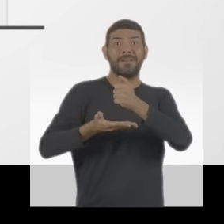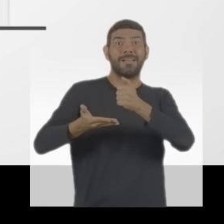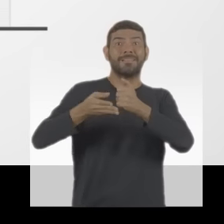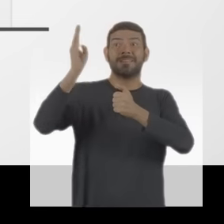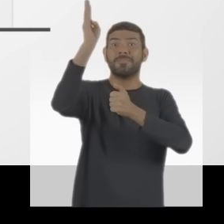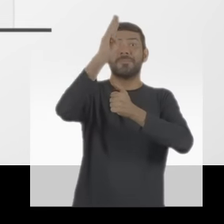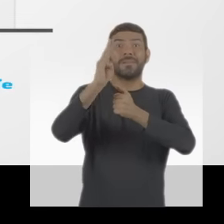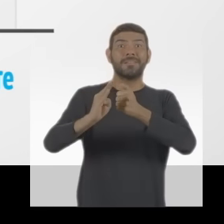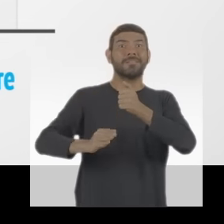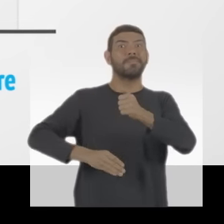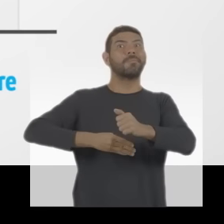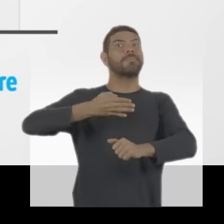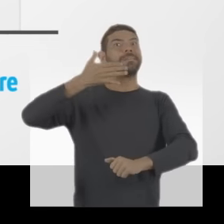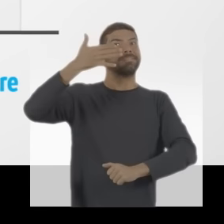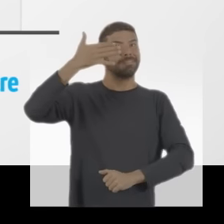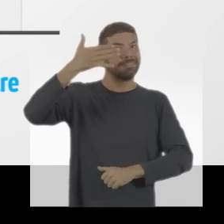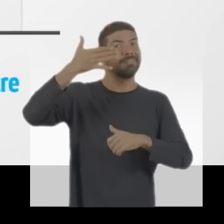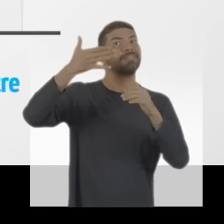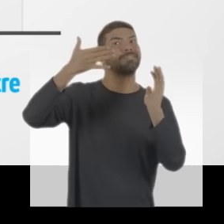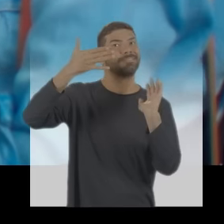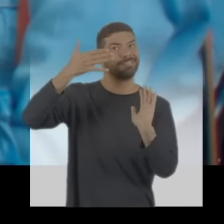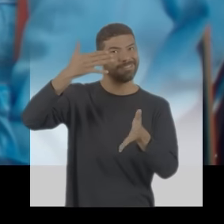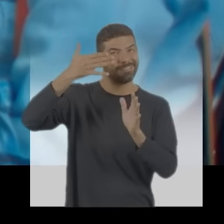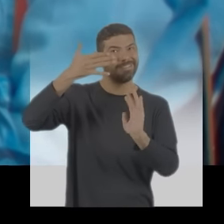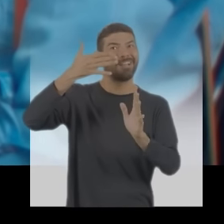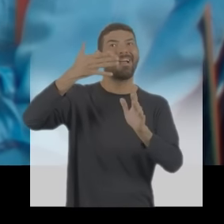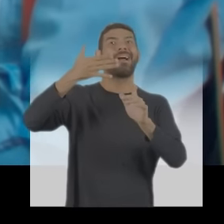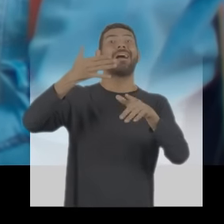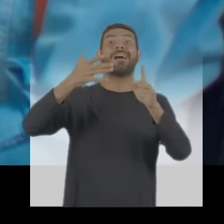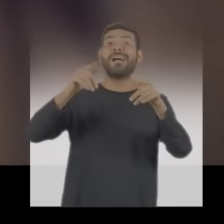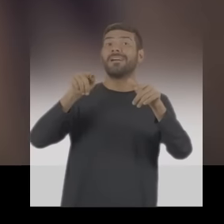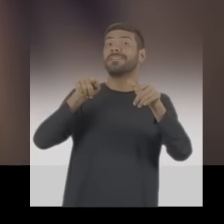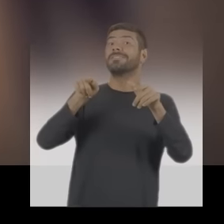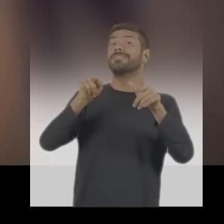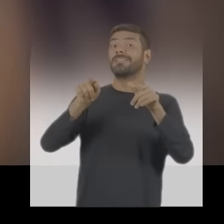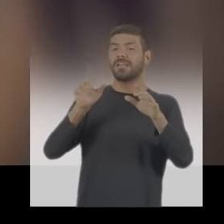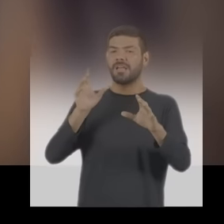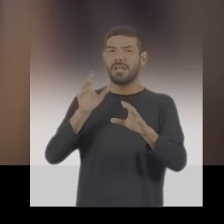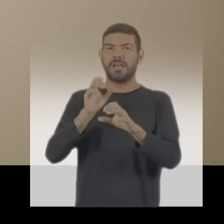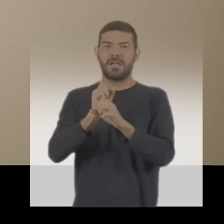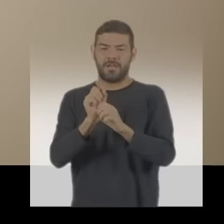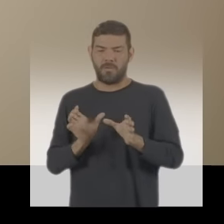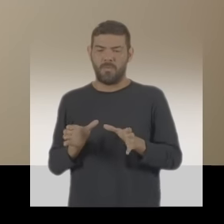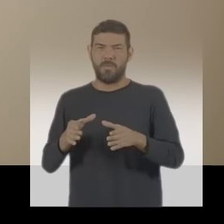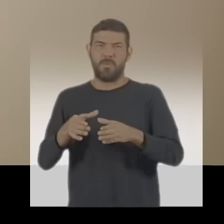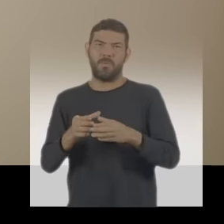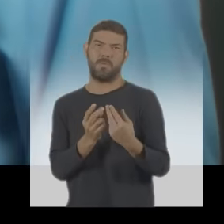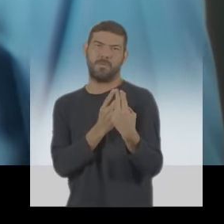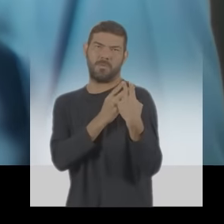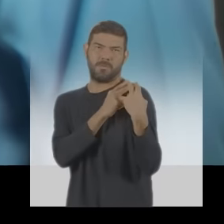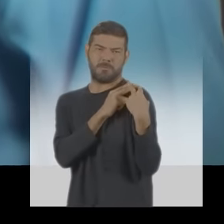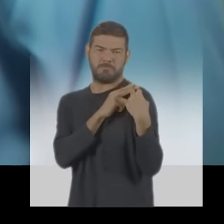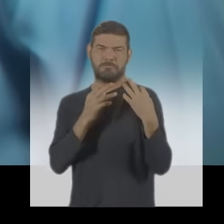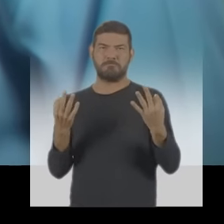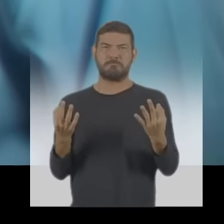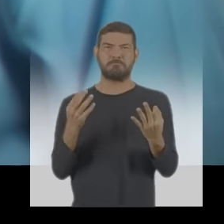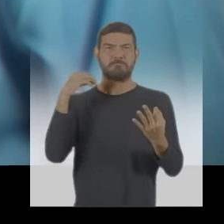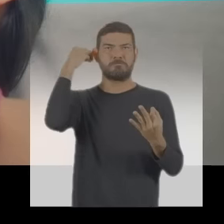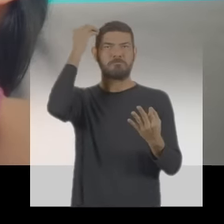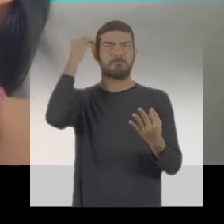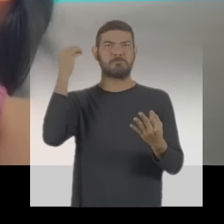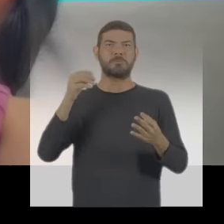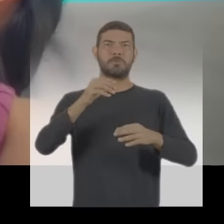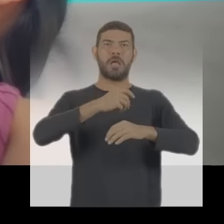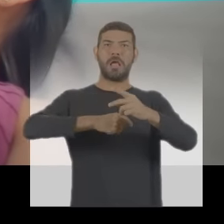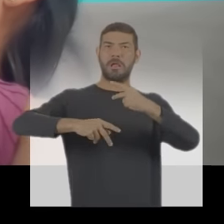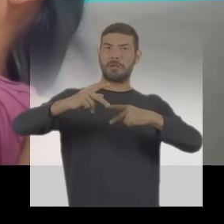no Brasil pela quinta vez consecutiva. Este resultado reflete o compromisso de uma equipe craque em gestão de saúde.